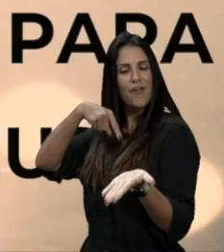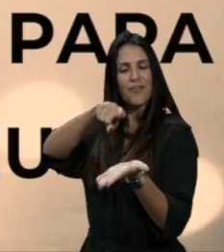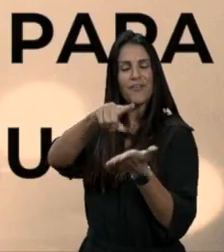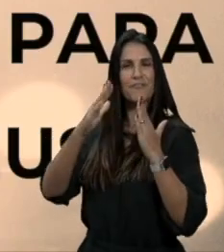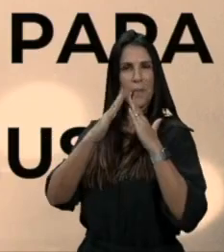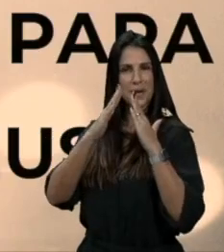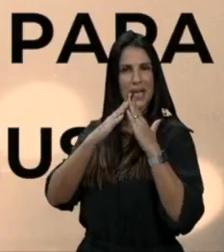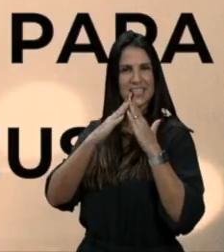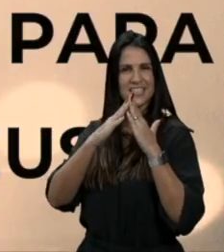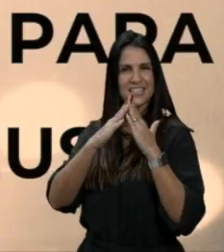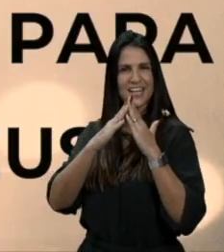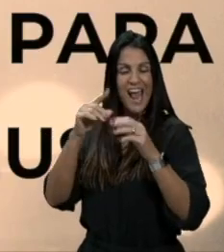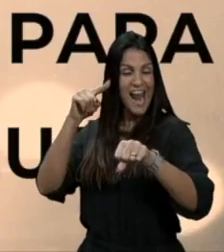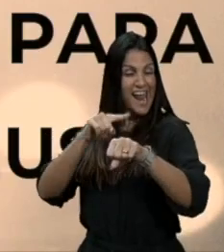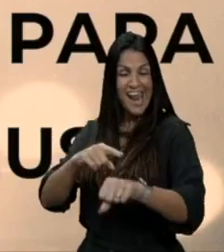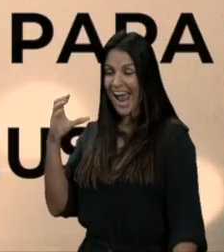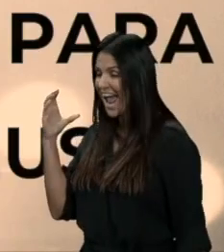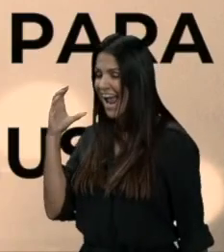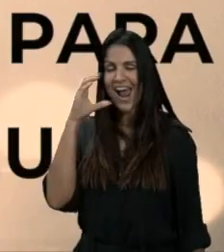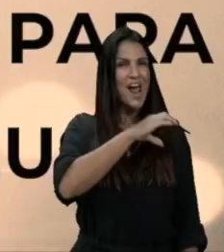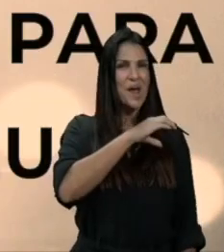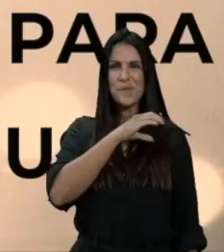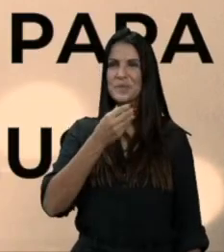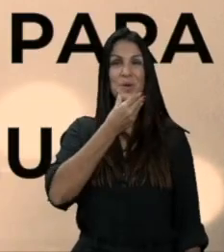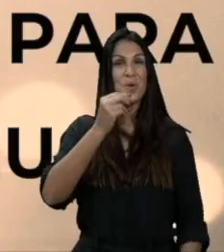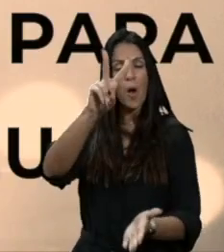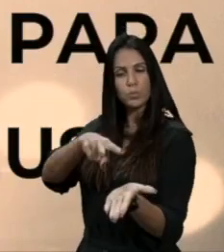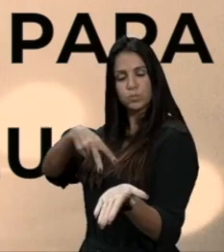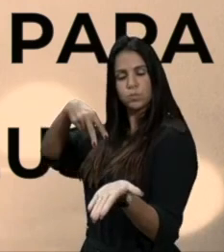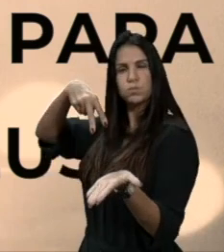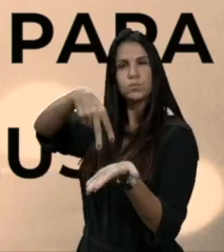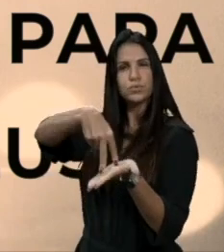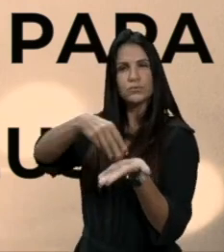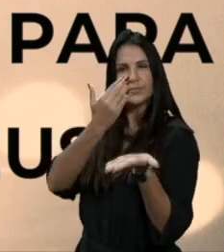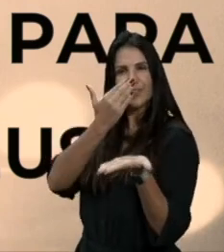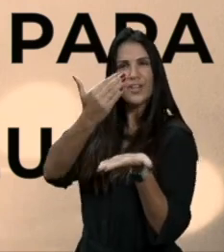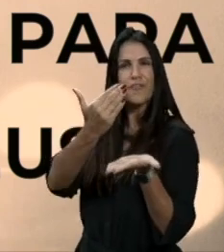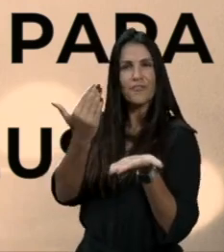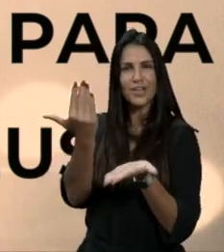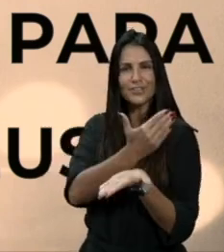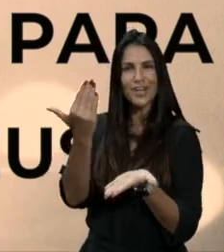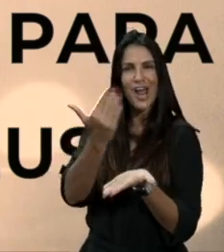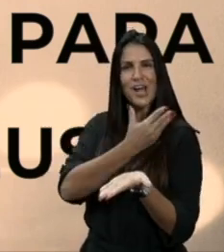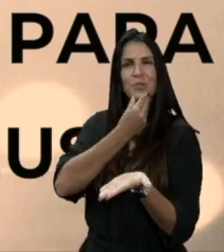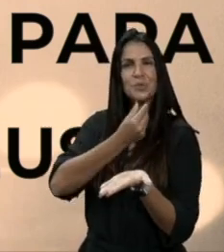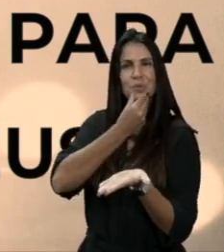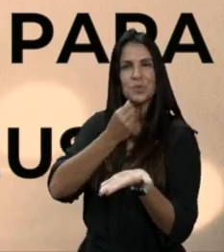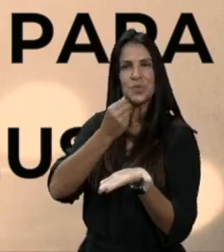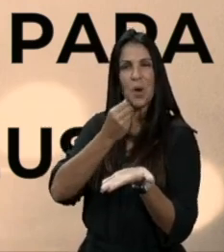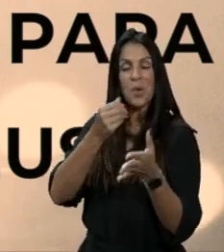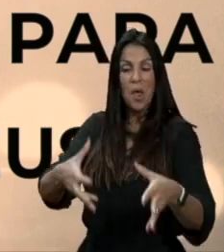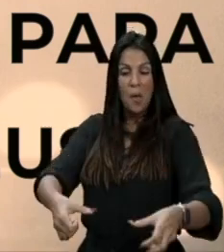casa imediatamente ele se levantou na frente deles pegou a máquina em que